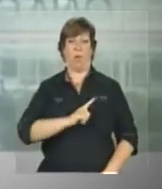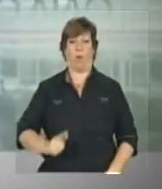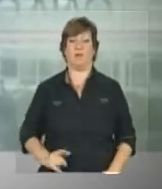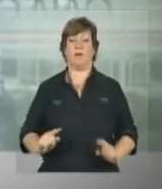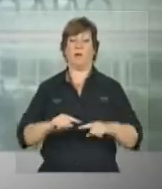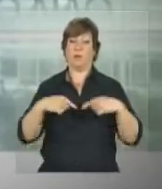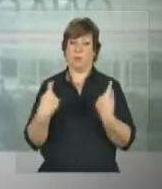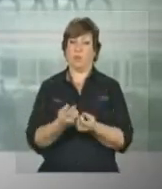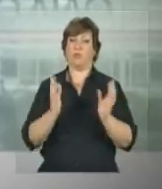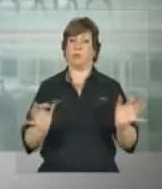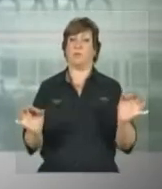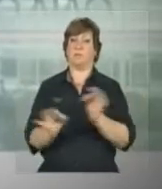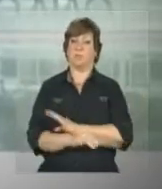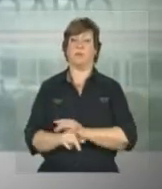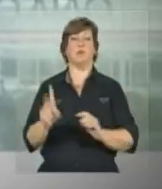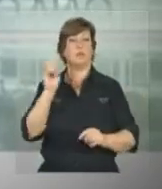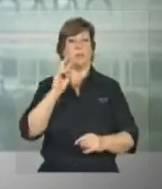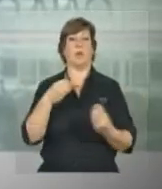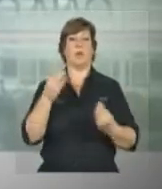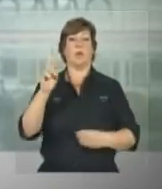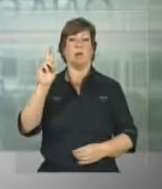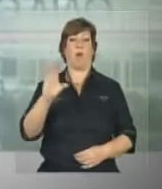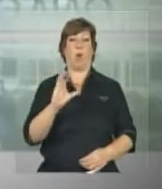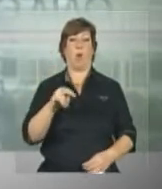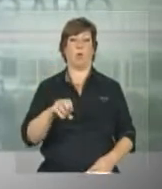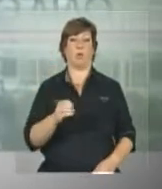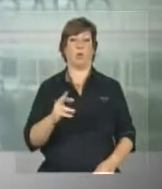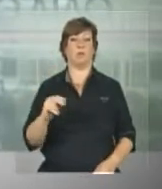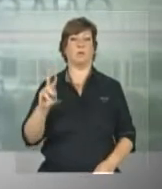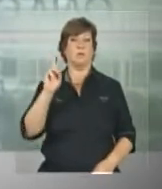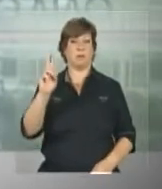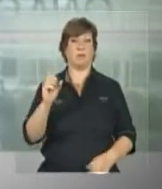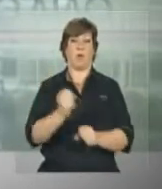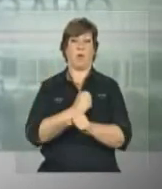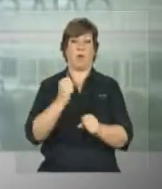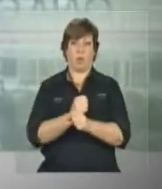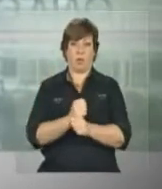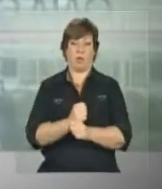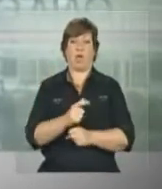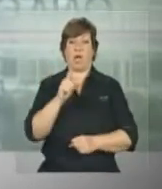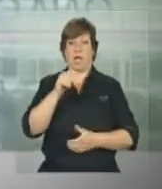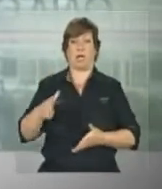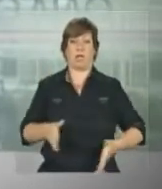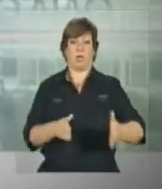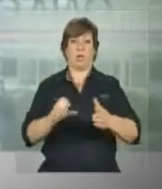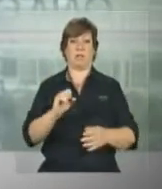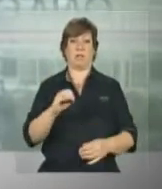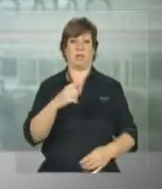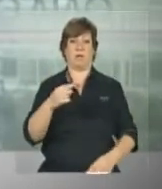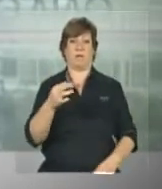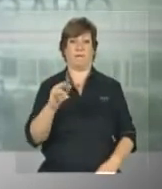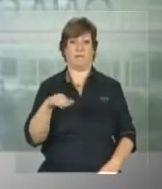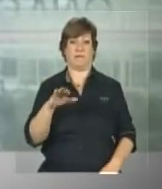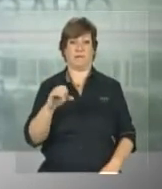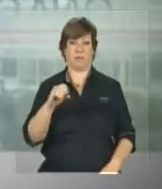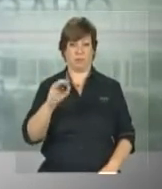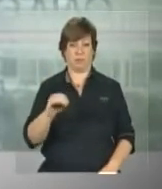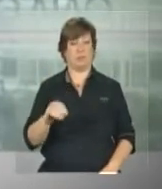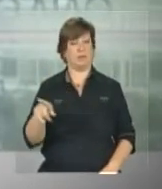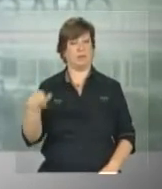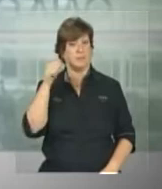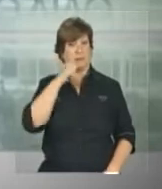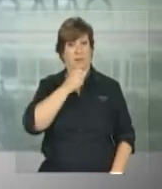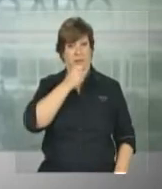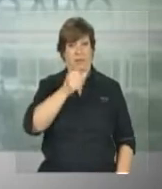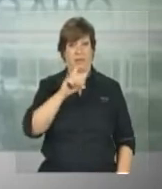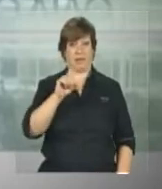reunir com representantes dos consórcios responsáveis pelas obras do projeto do Rio São Francisco. De lá, a repórter Daniela Almeida tem